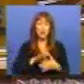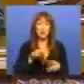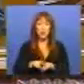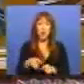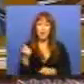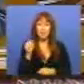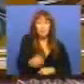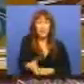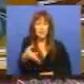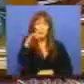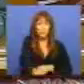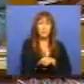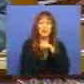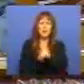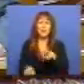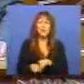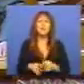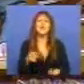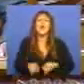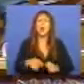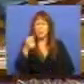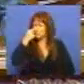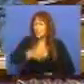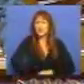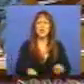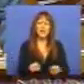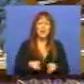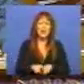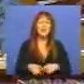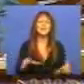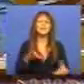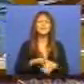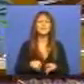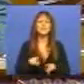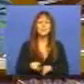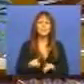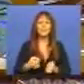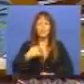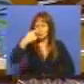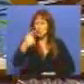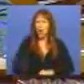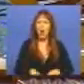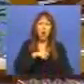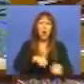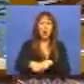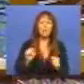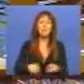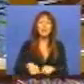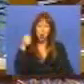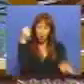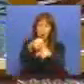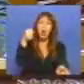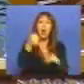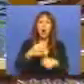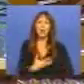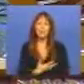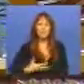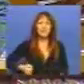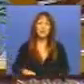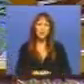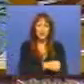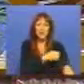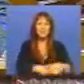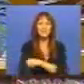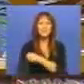preços do Partido Socialista tem sido um fracasso, irmanando com a fracassada política de combate ao desemprego.